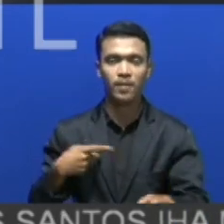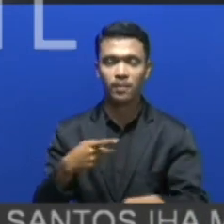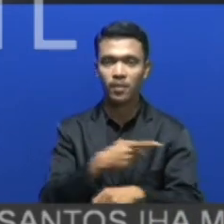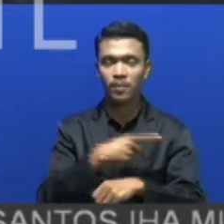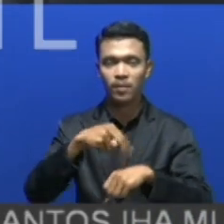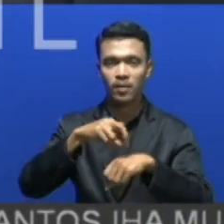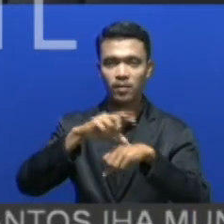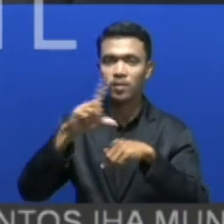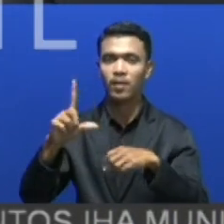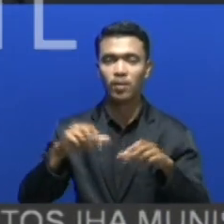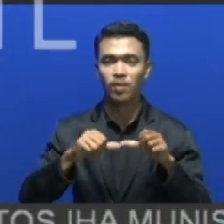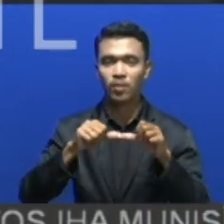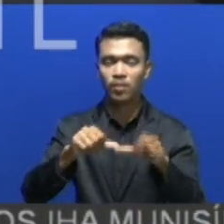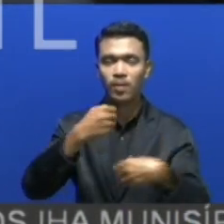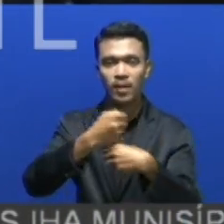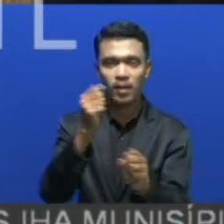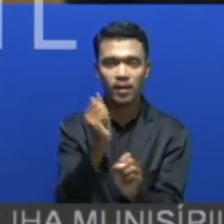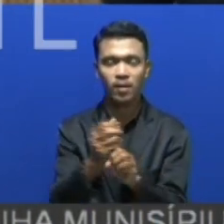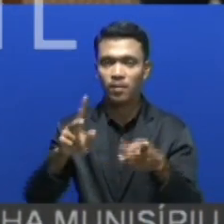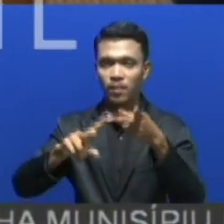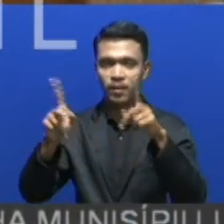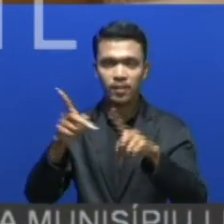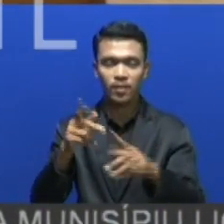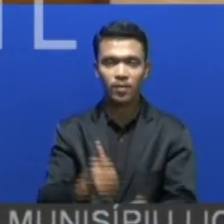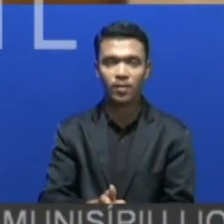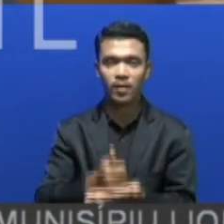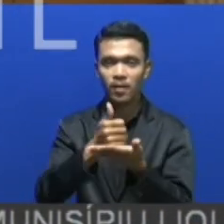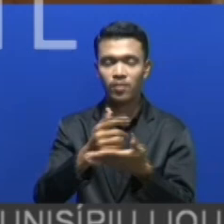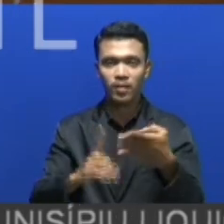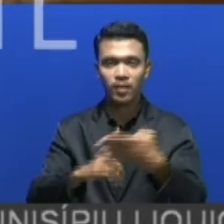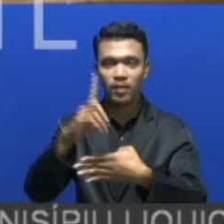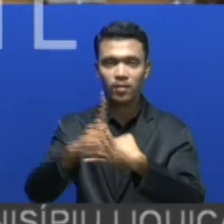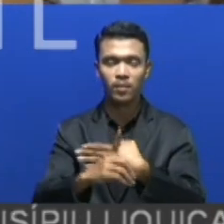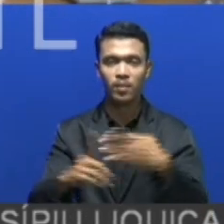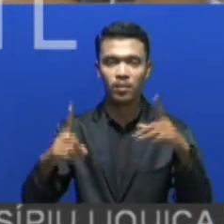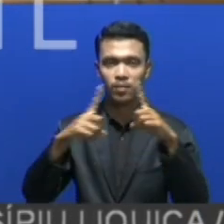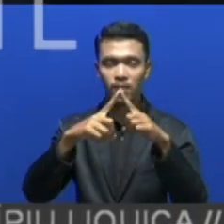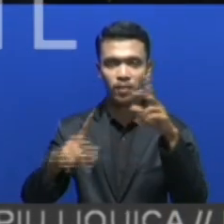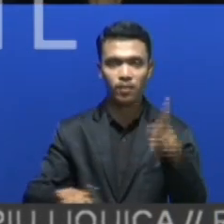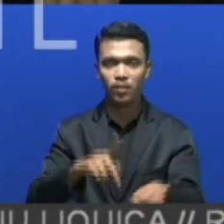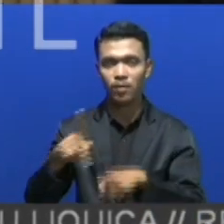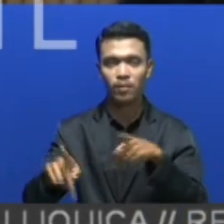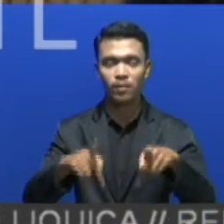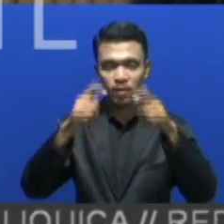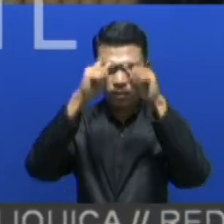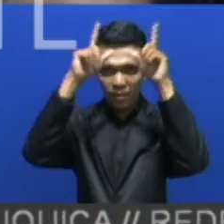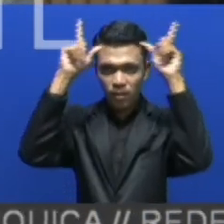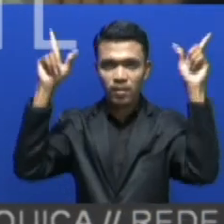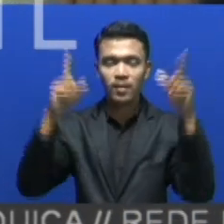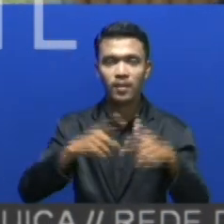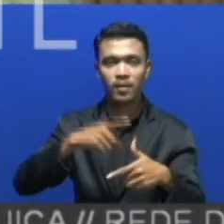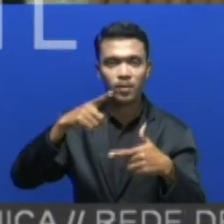Lai. Hodi continua a meter em cooperação, Hodi contribui para o desenvolvimento do povo Timor-Leste. Ao fim do